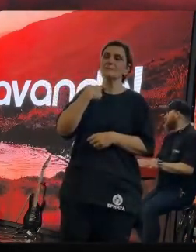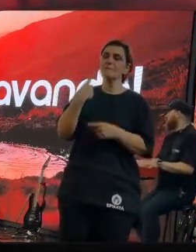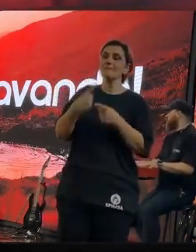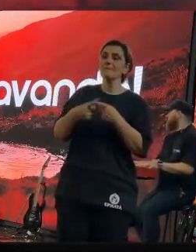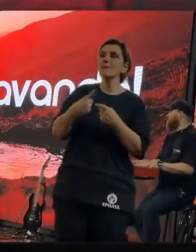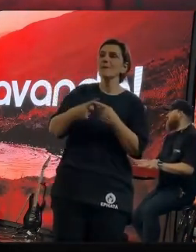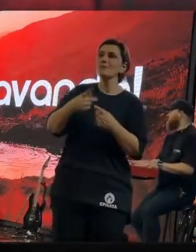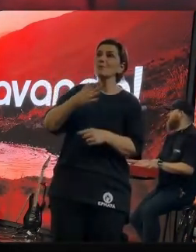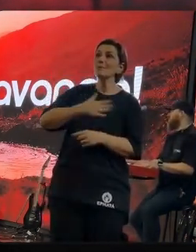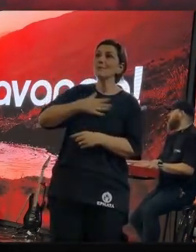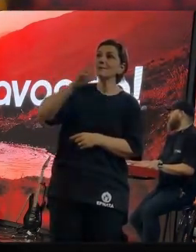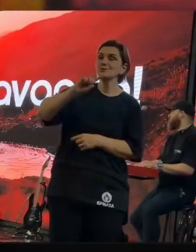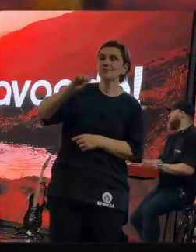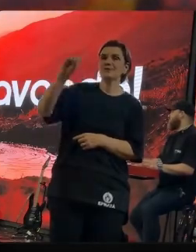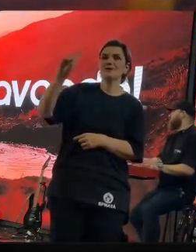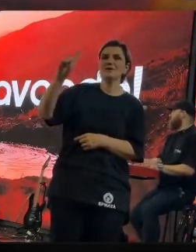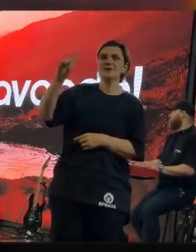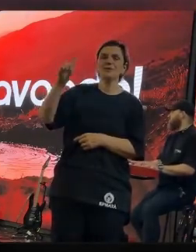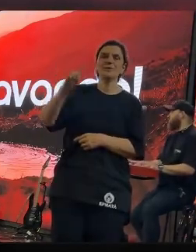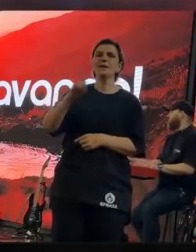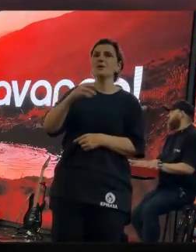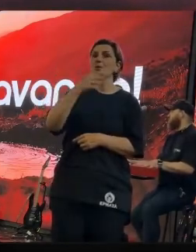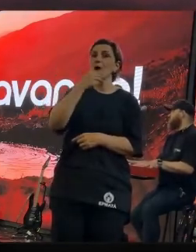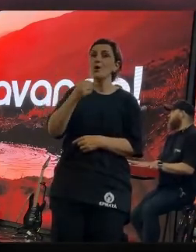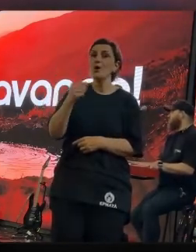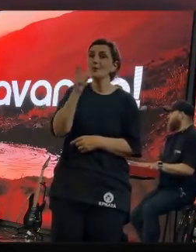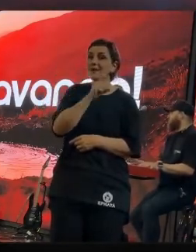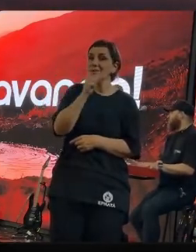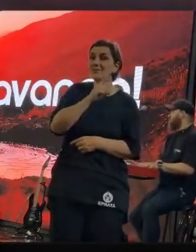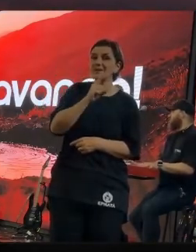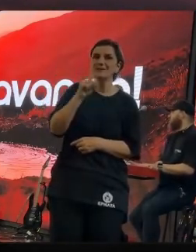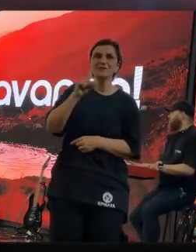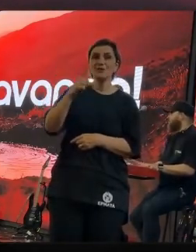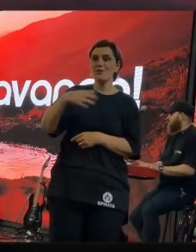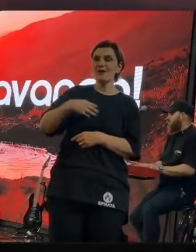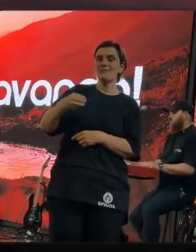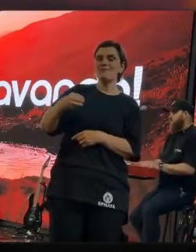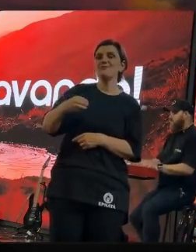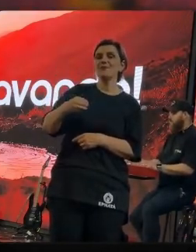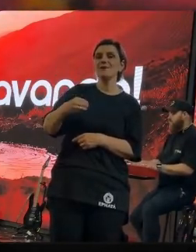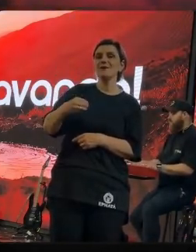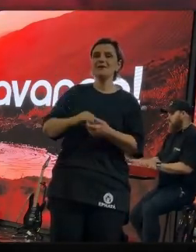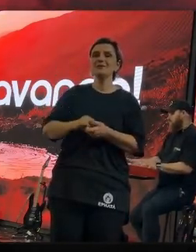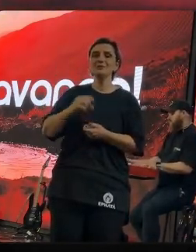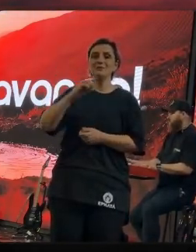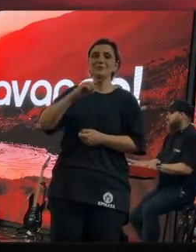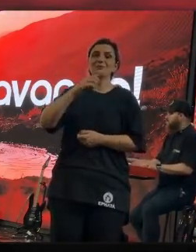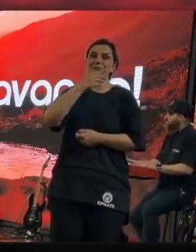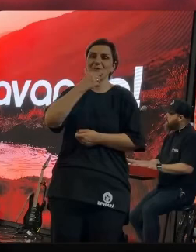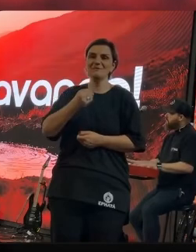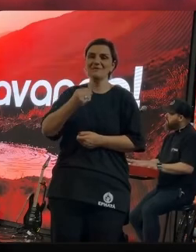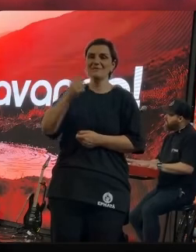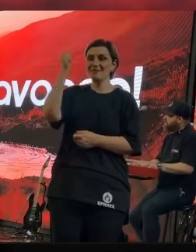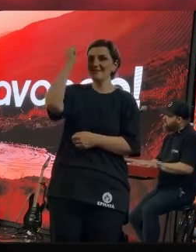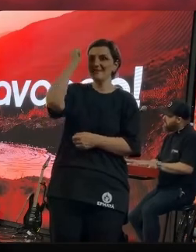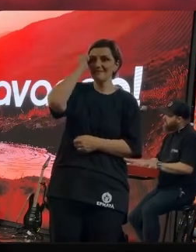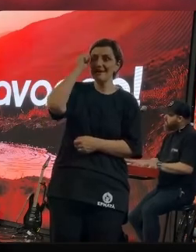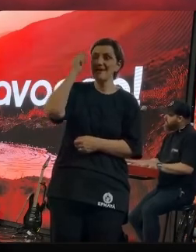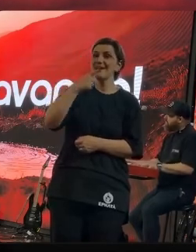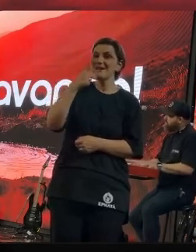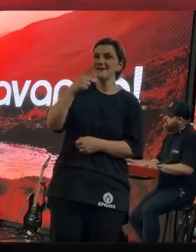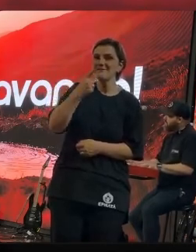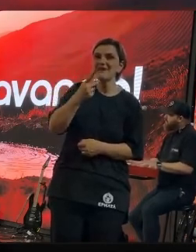Porque o teu Deus, Ele não é homem para mentir, tampouco para se arrepender. Ele fala,